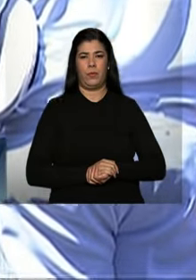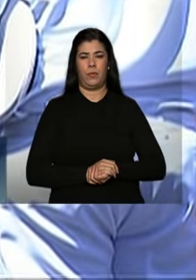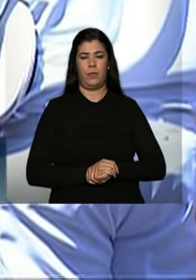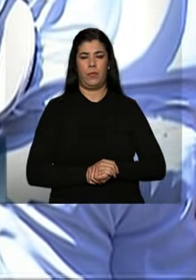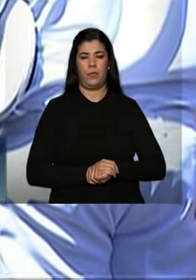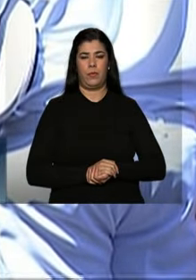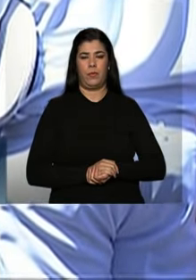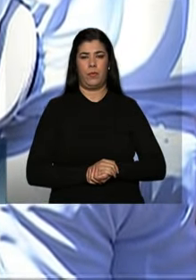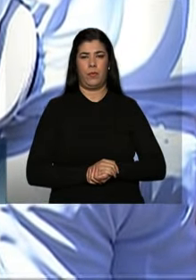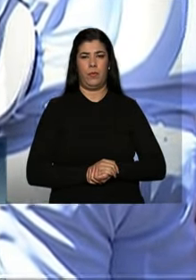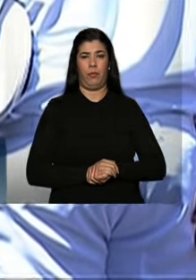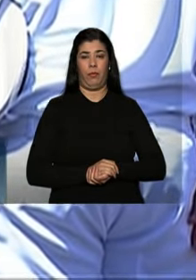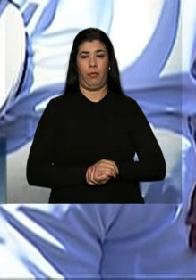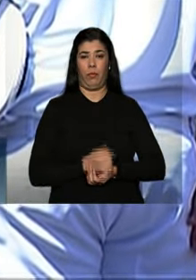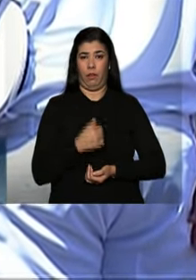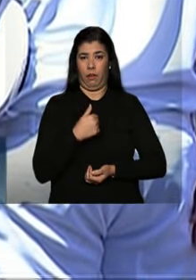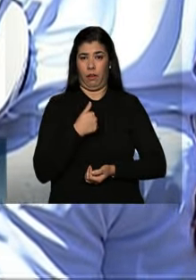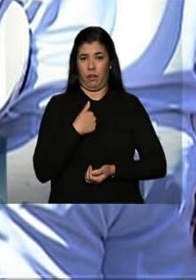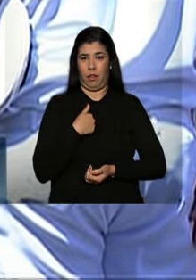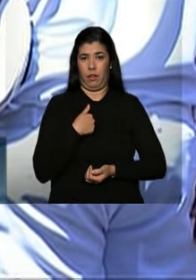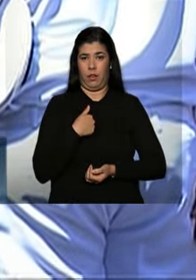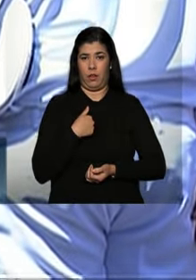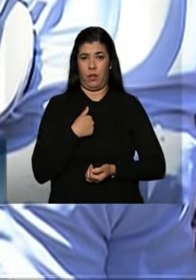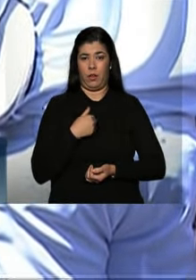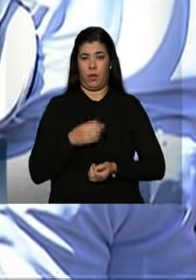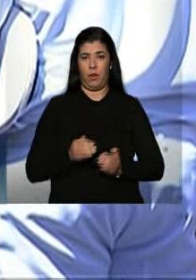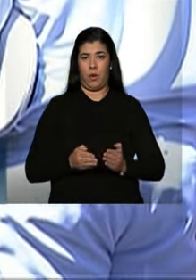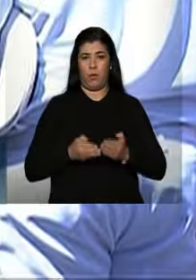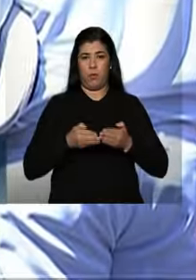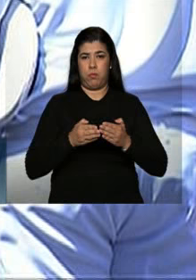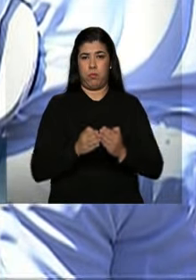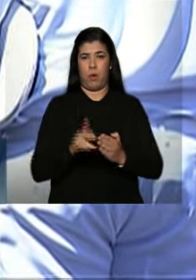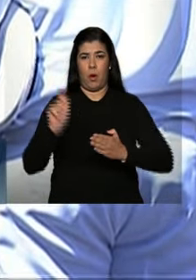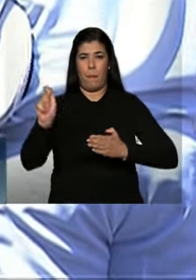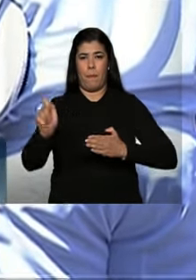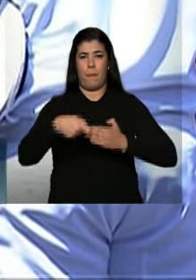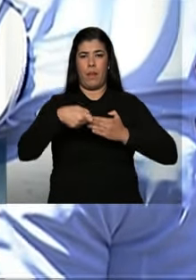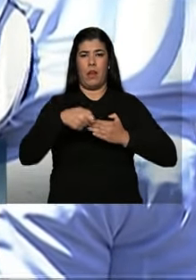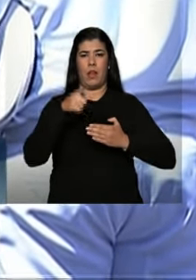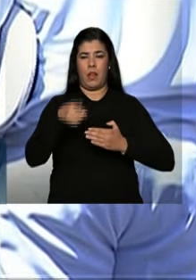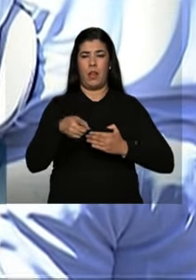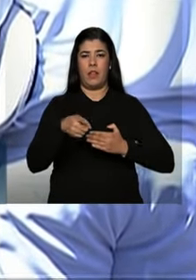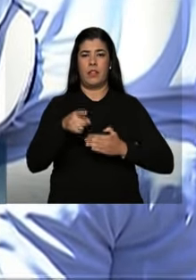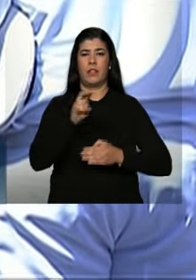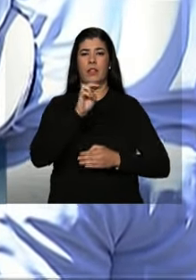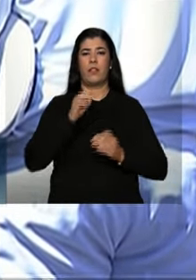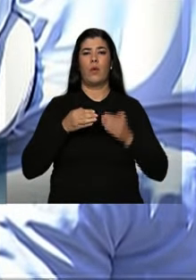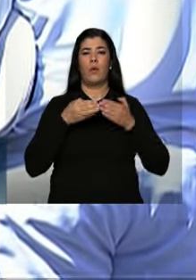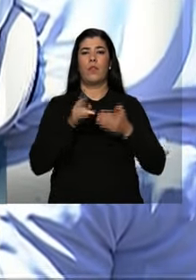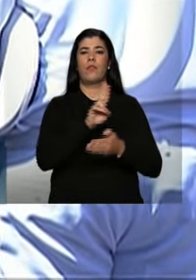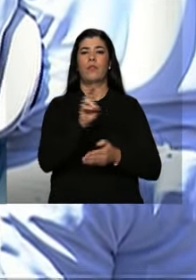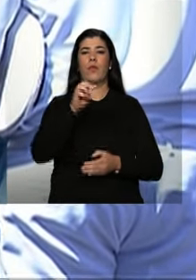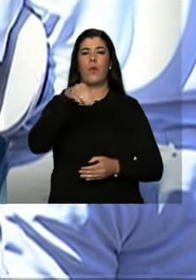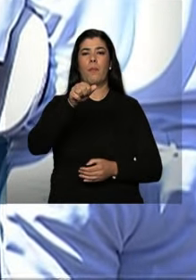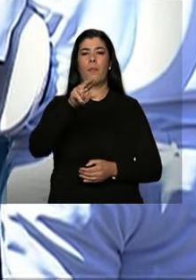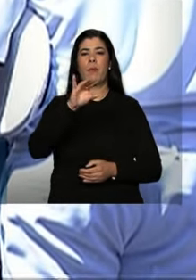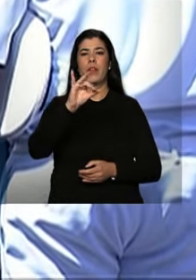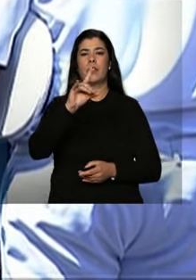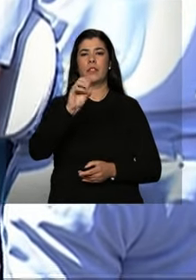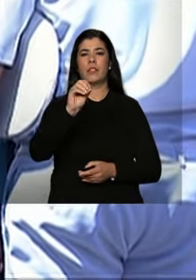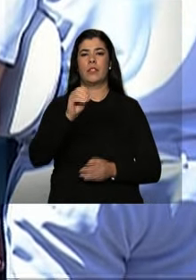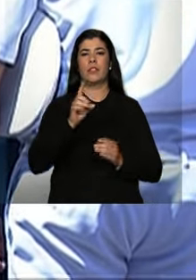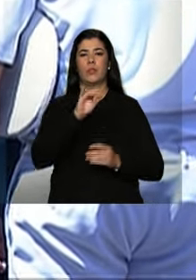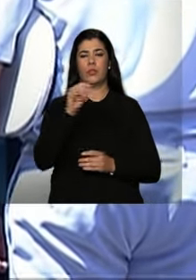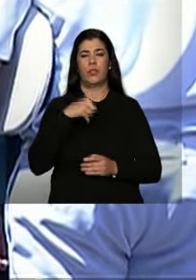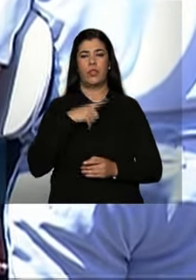Eu te batizo no navio Marcílio Dias. Que Deus te guie através dos mares e